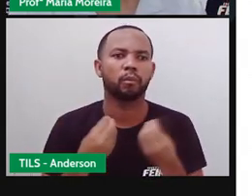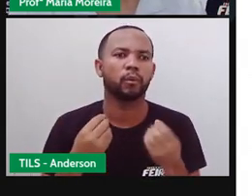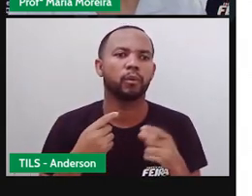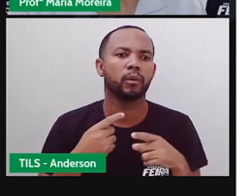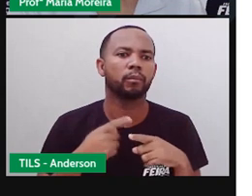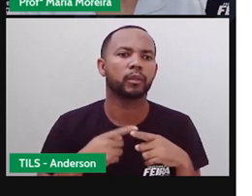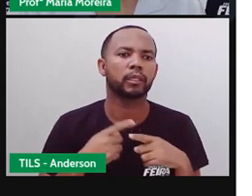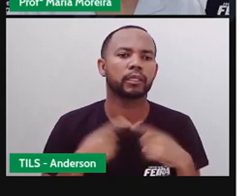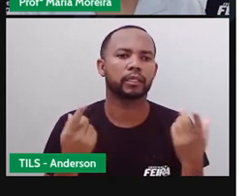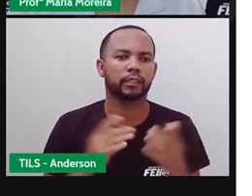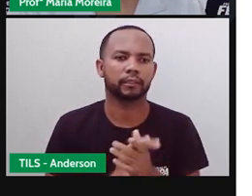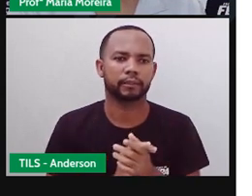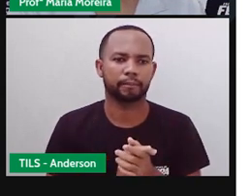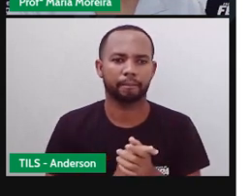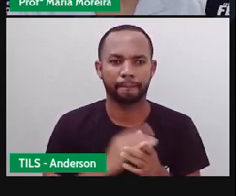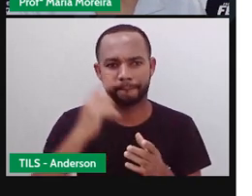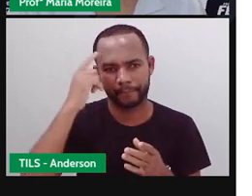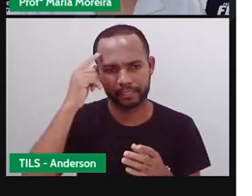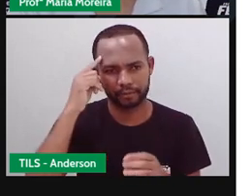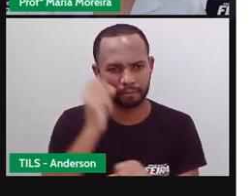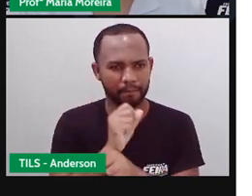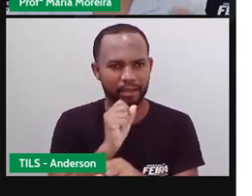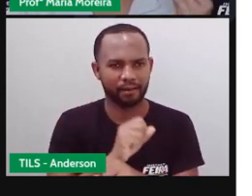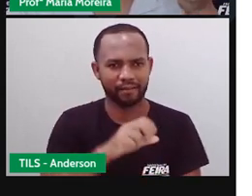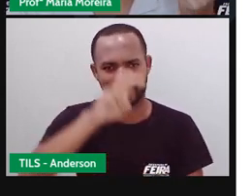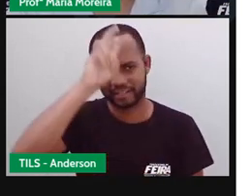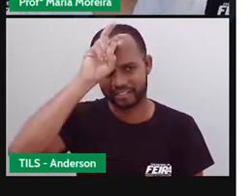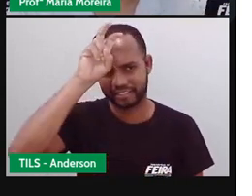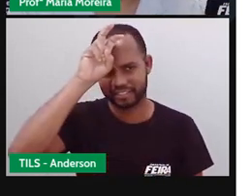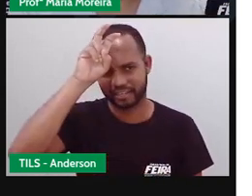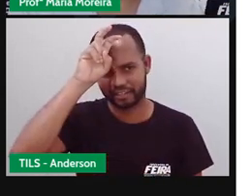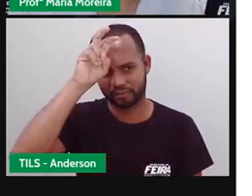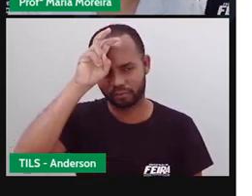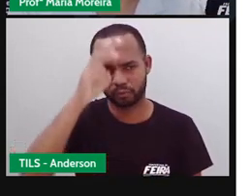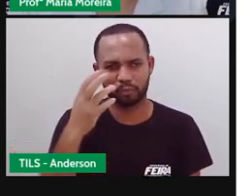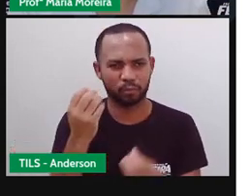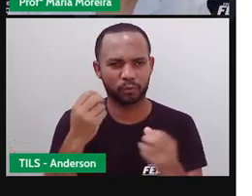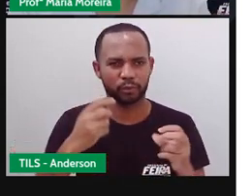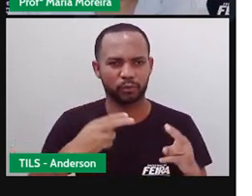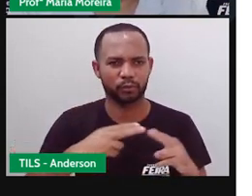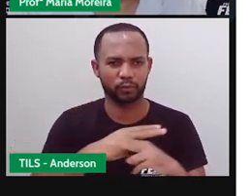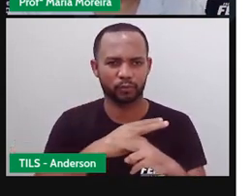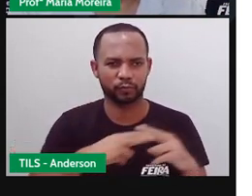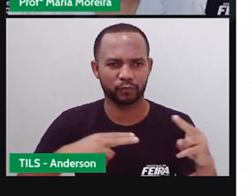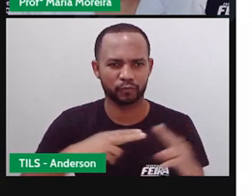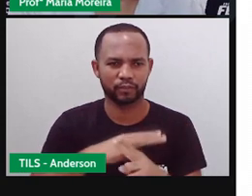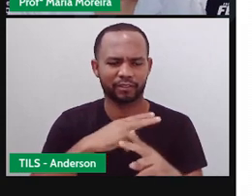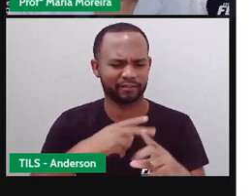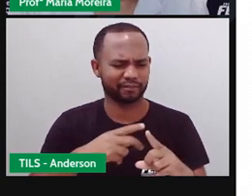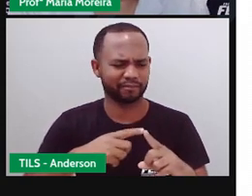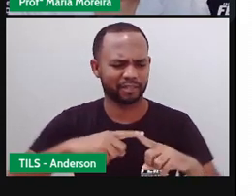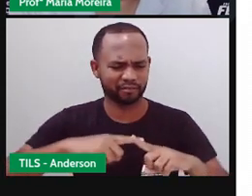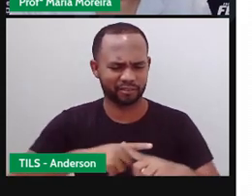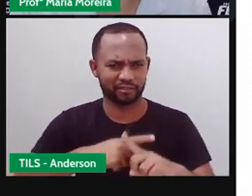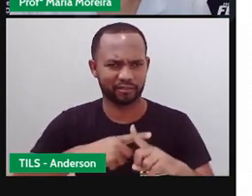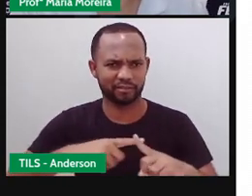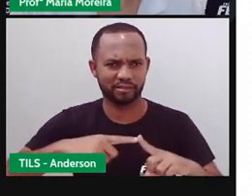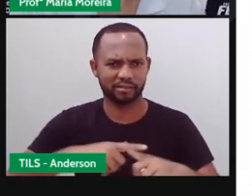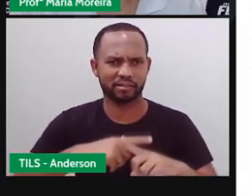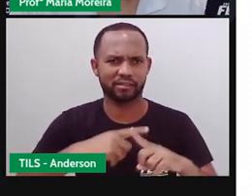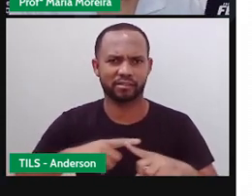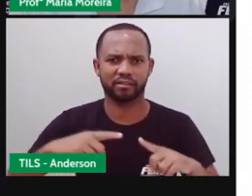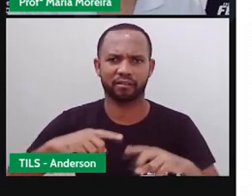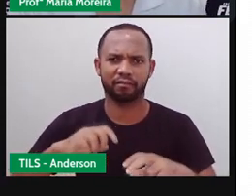que vocês pararam para pensar e vai ter sido exatamente o desmatamento você tira alguma coisa desse animal seja ele vai